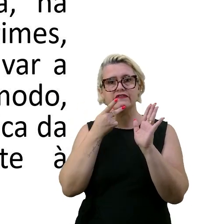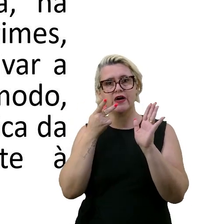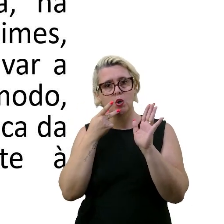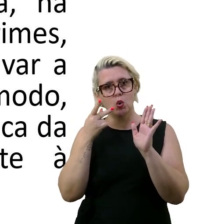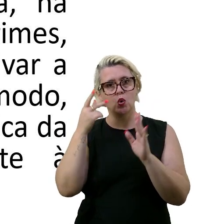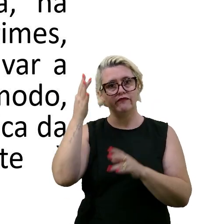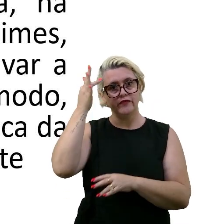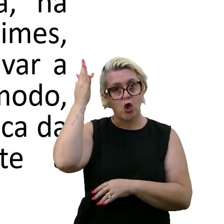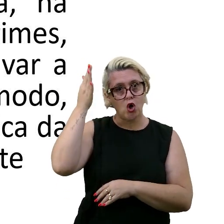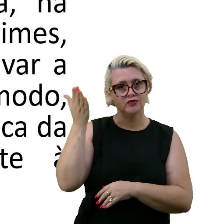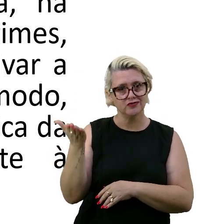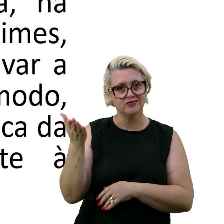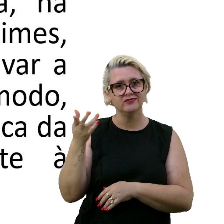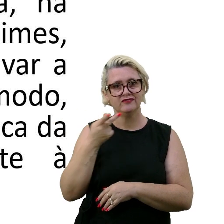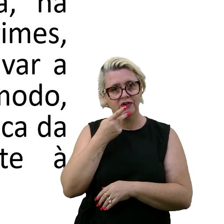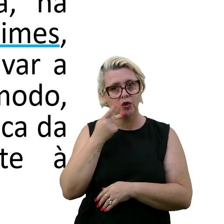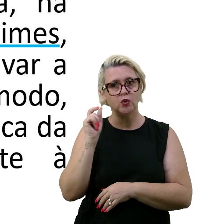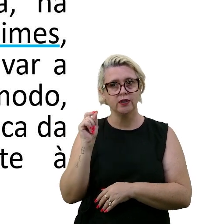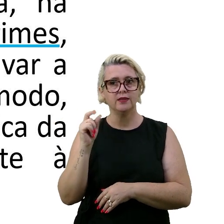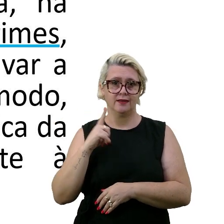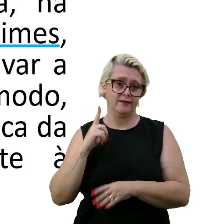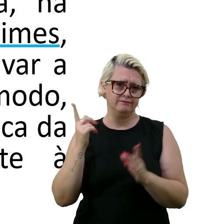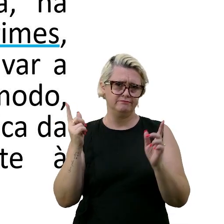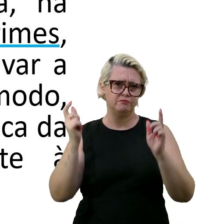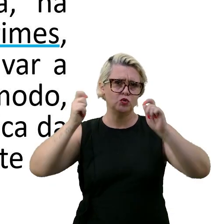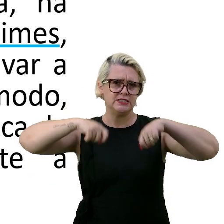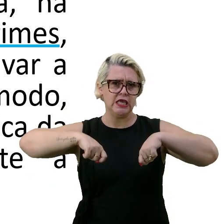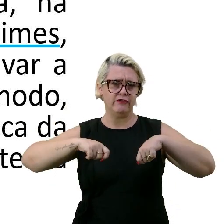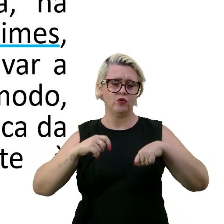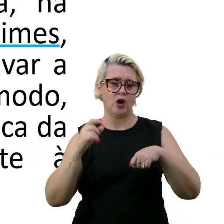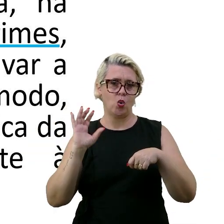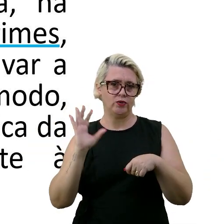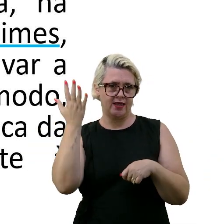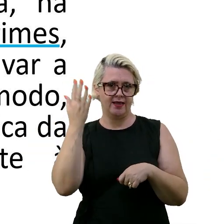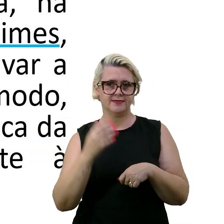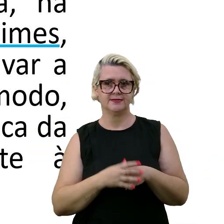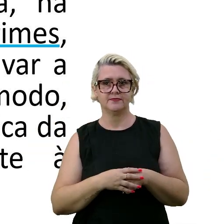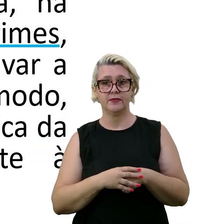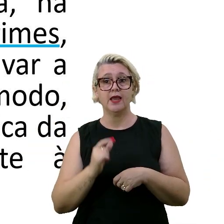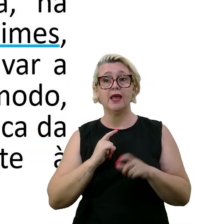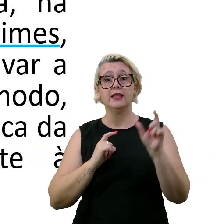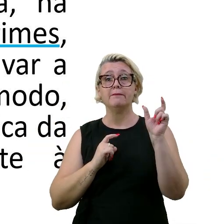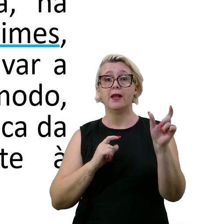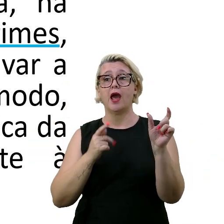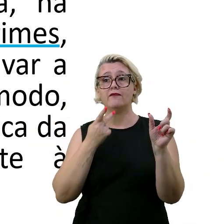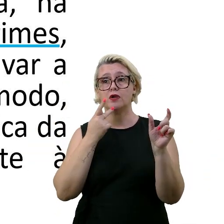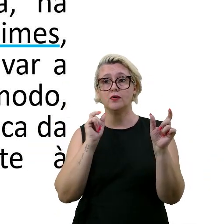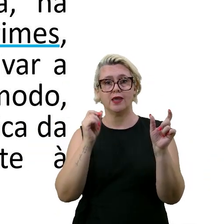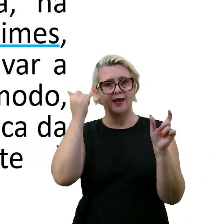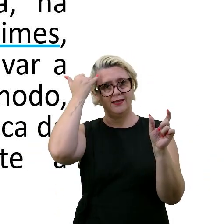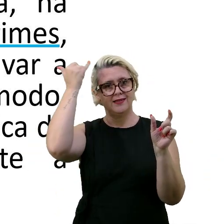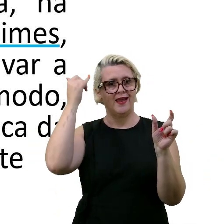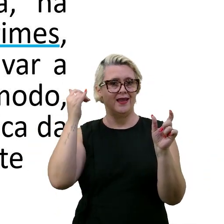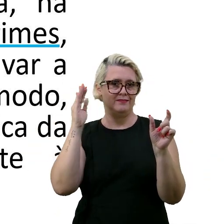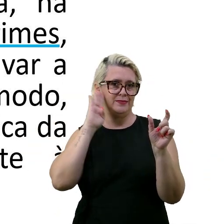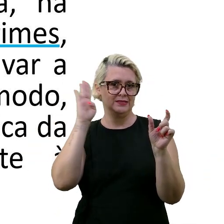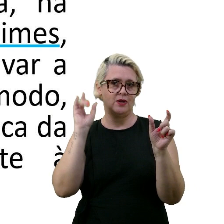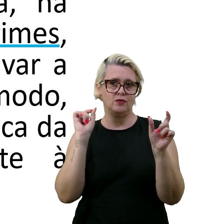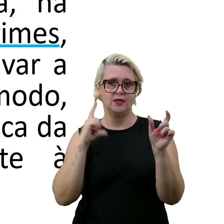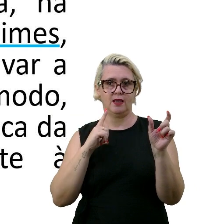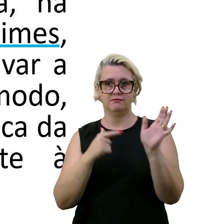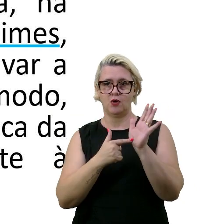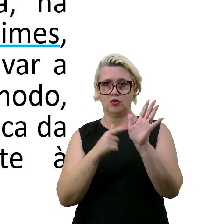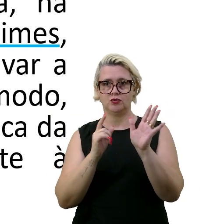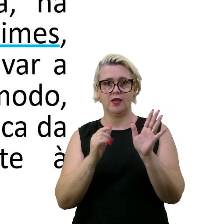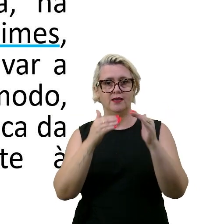Aristóteles, são possibilidades, Nós temos as palavras-chave ou ideias do tema que